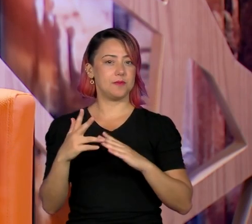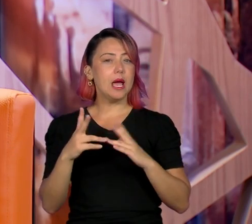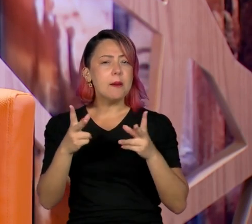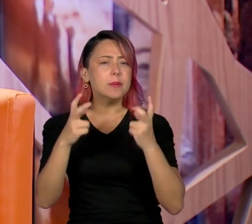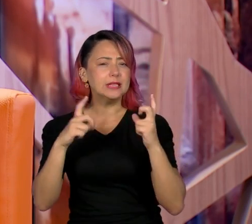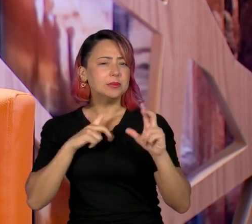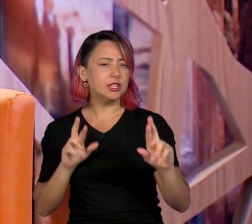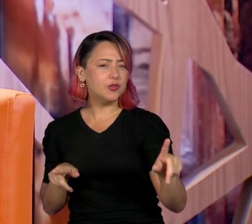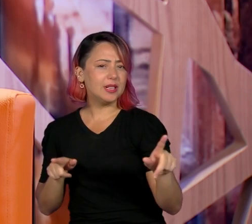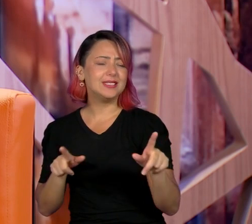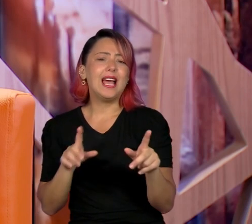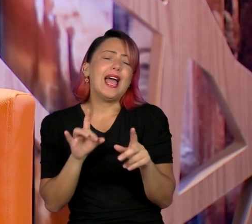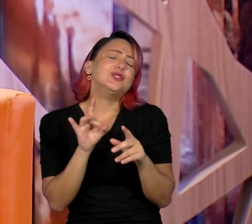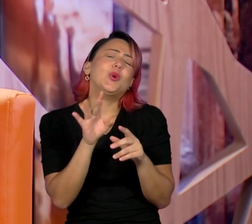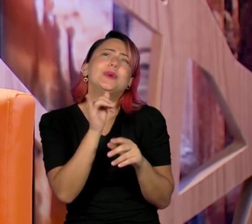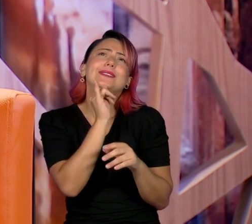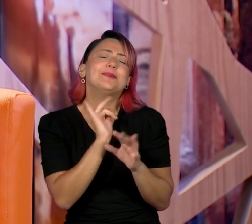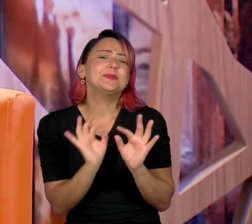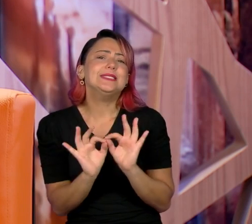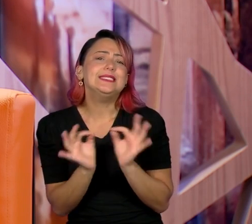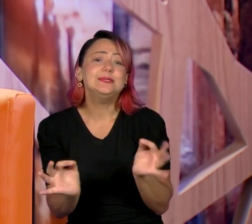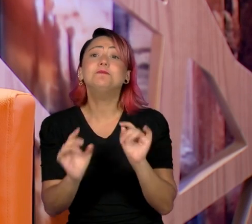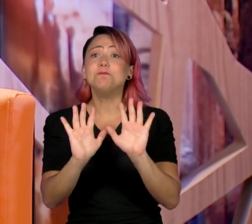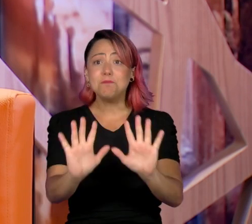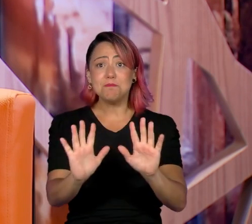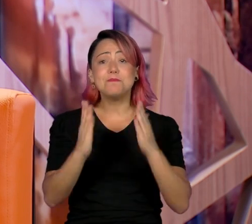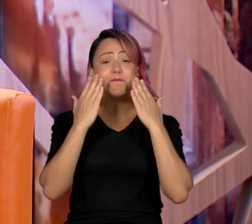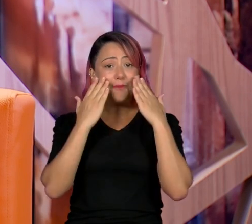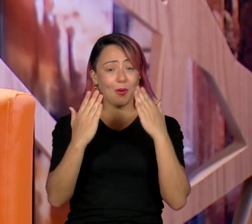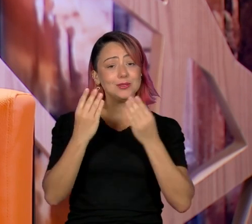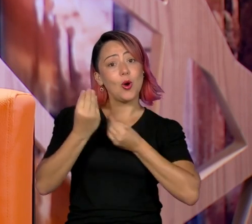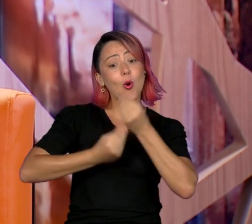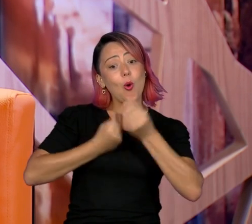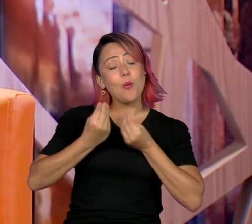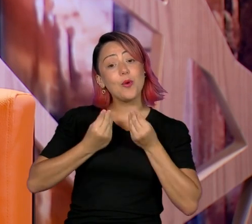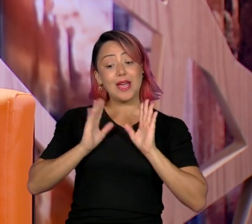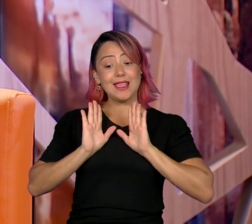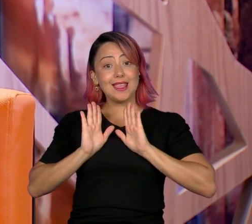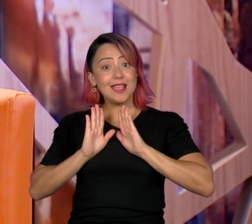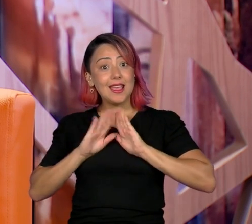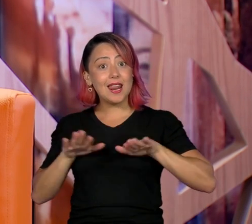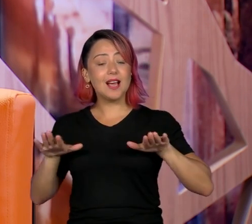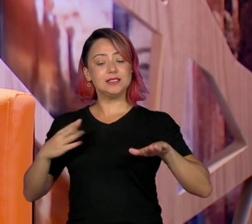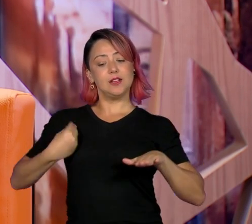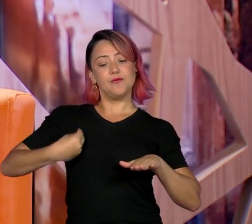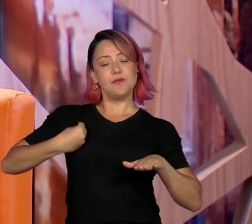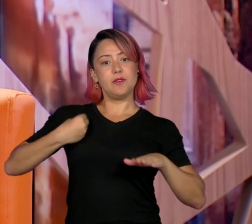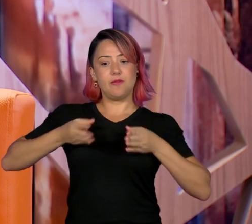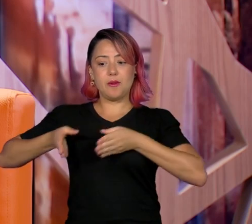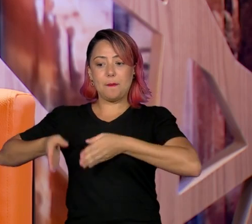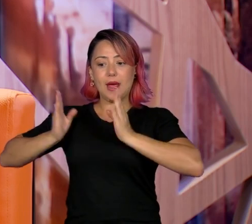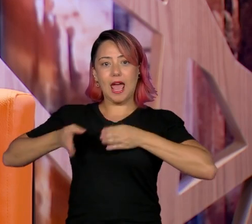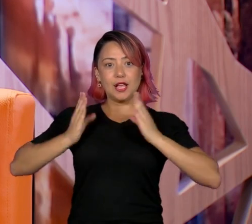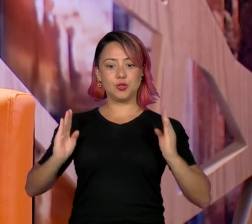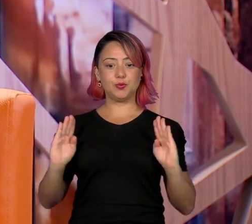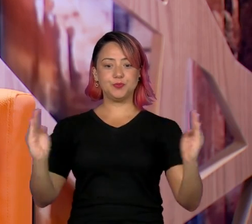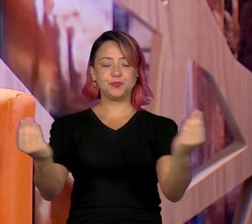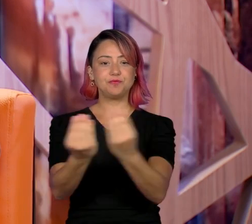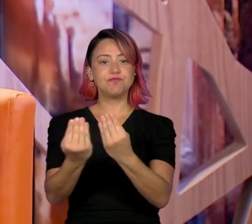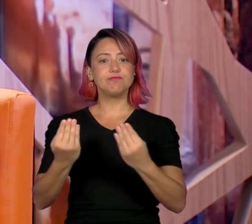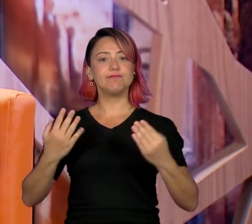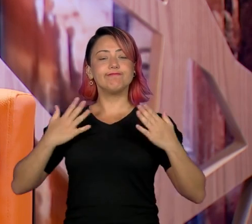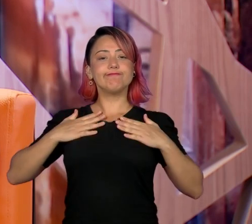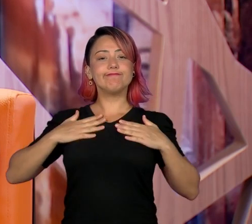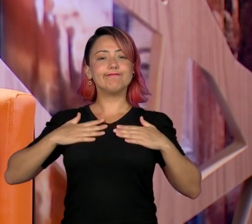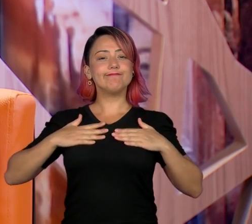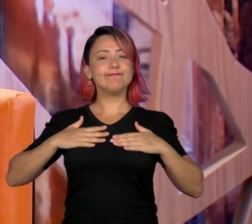Para dar um exemplo muito banal, mas que eu acho que vai falando um pouco sobre como essa questão do imediato pode ser vivido de